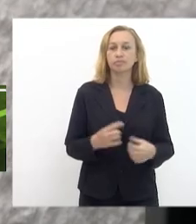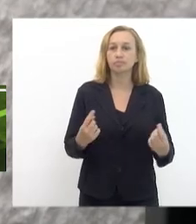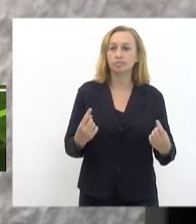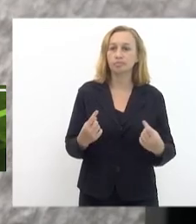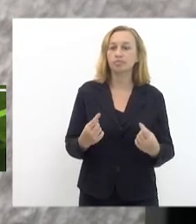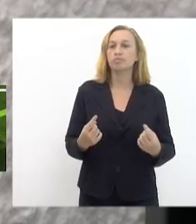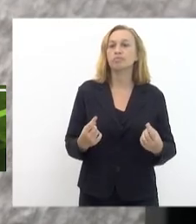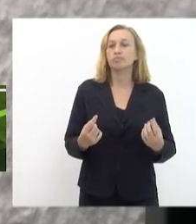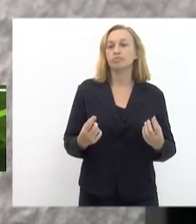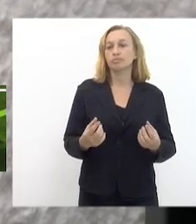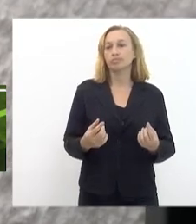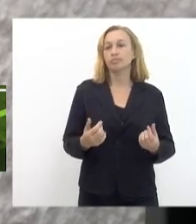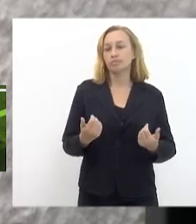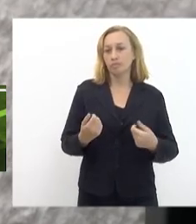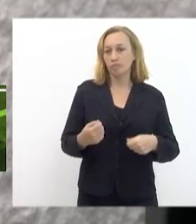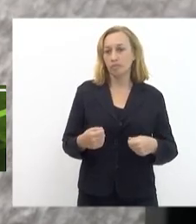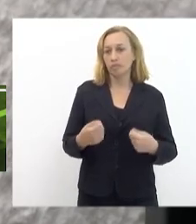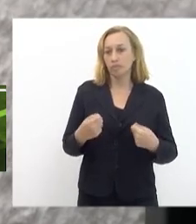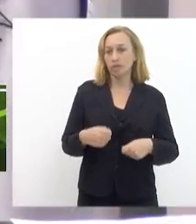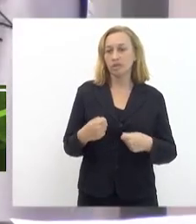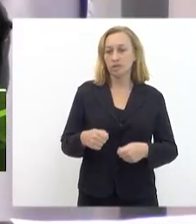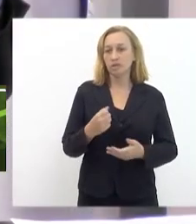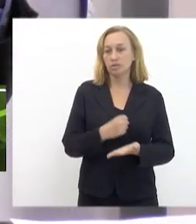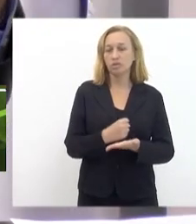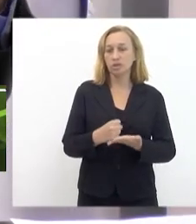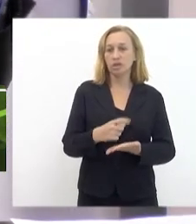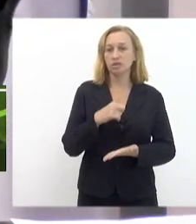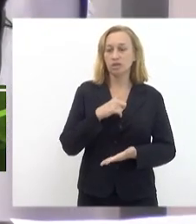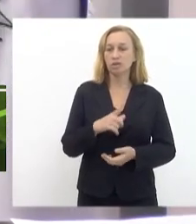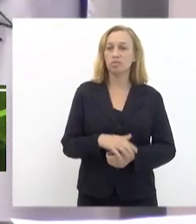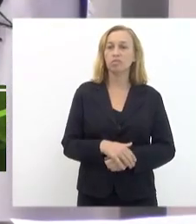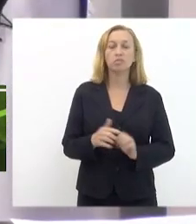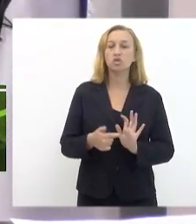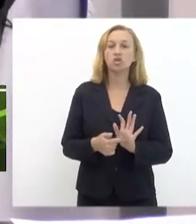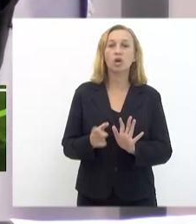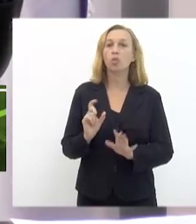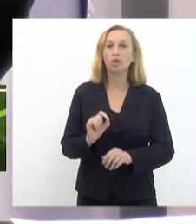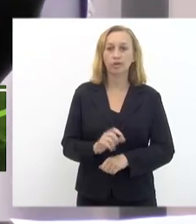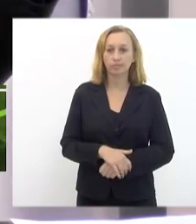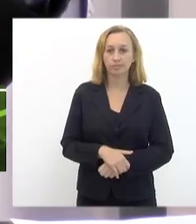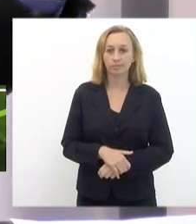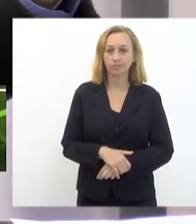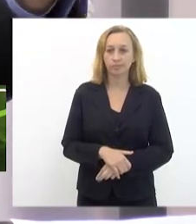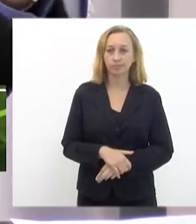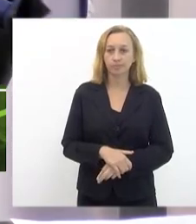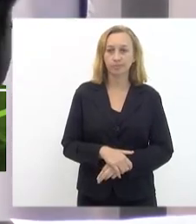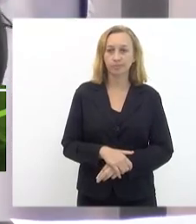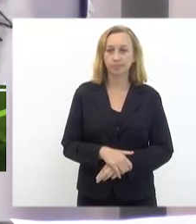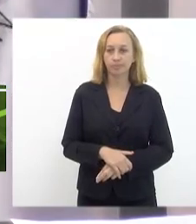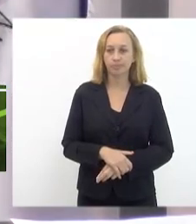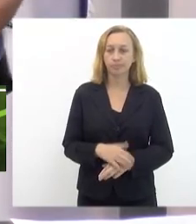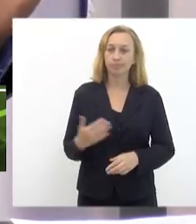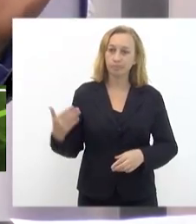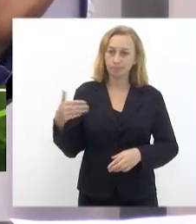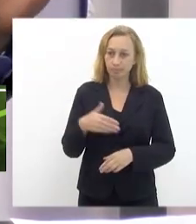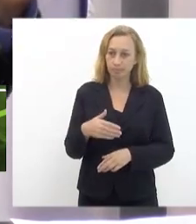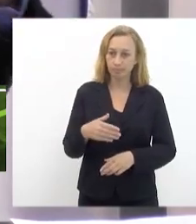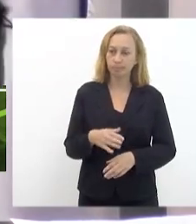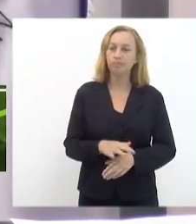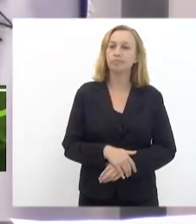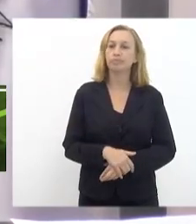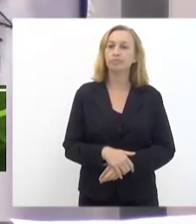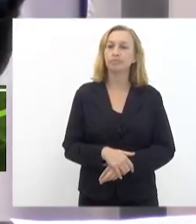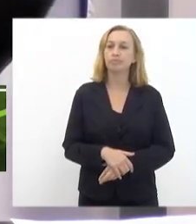Obrigado até contrato porque isso dará o espelho tá chegando aqui